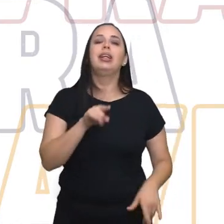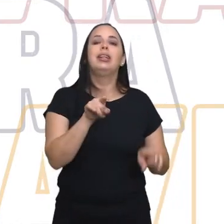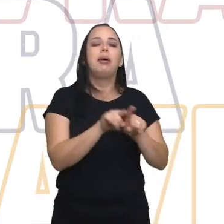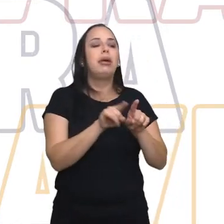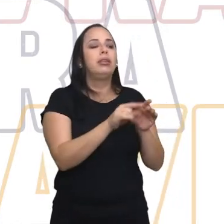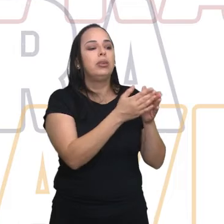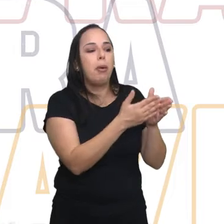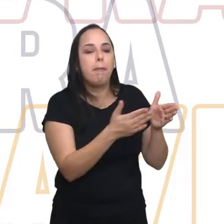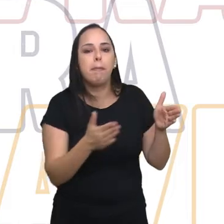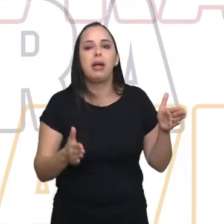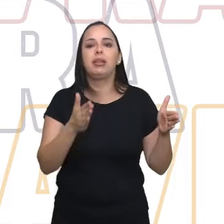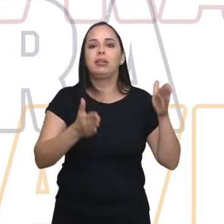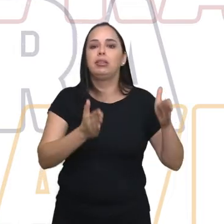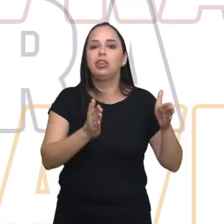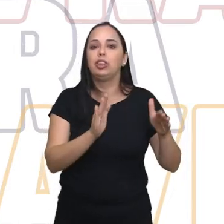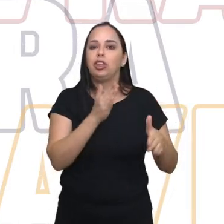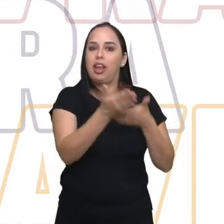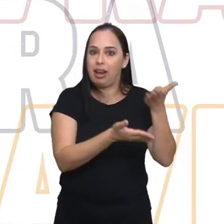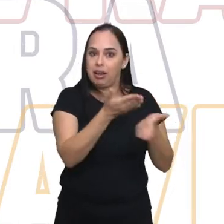durante o tratamento dele,